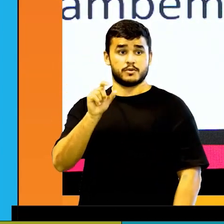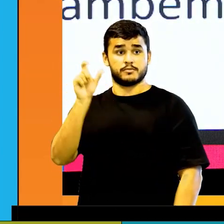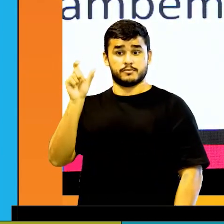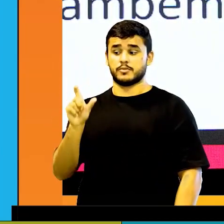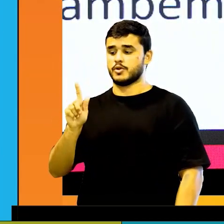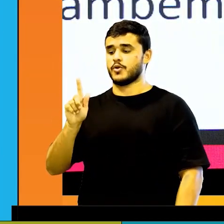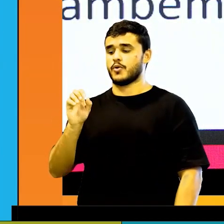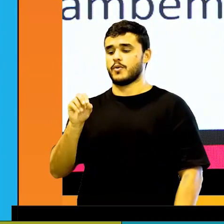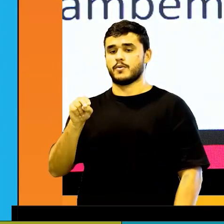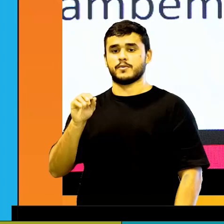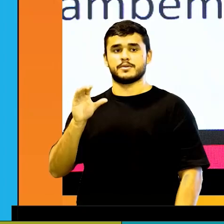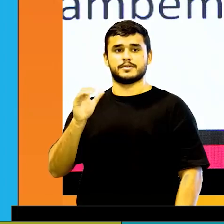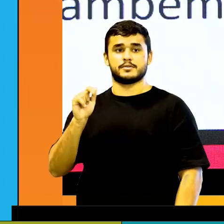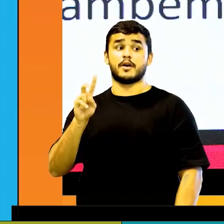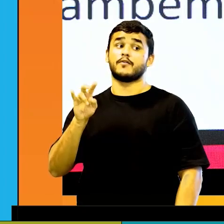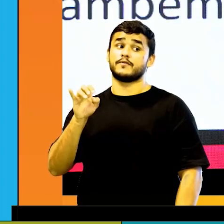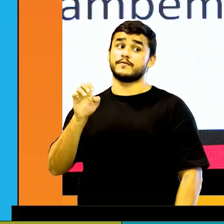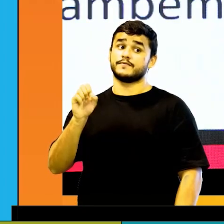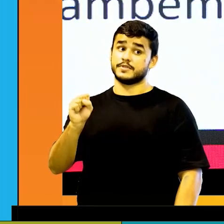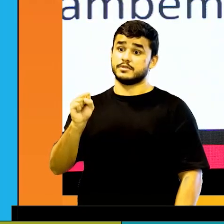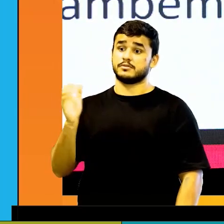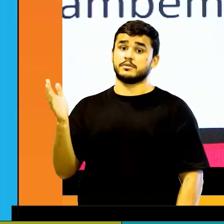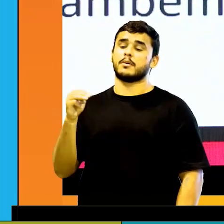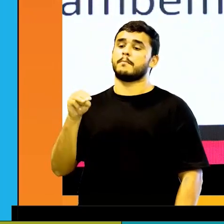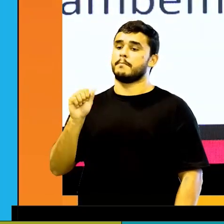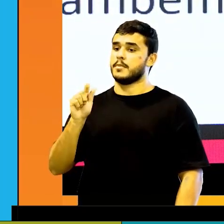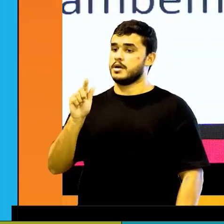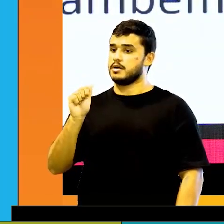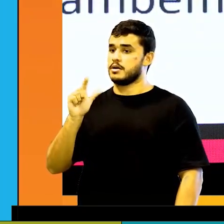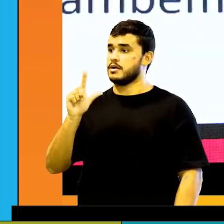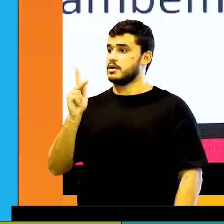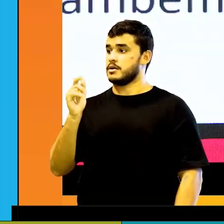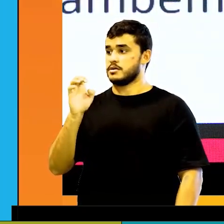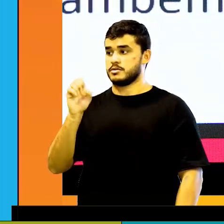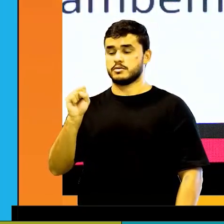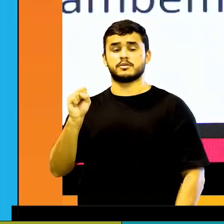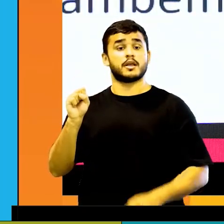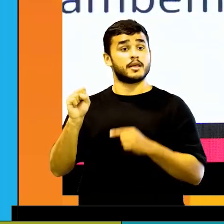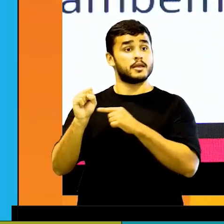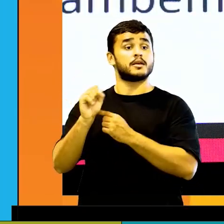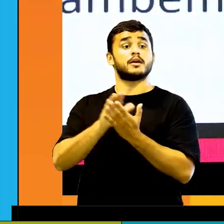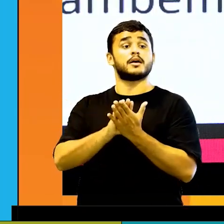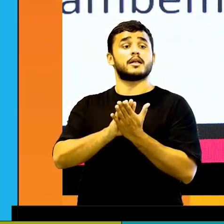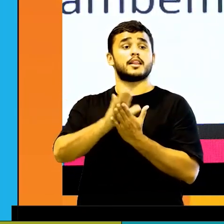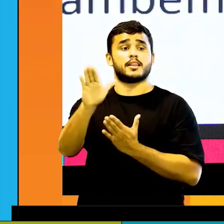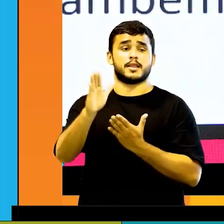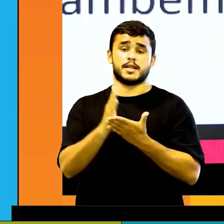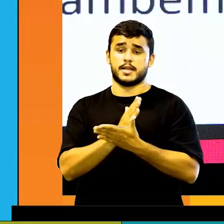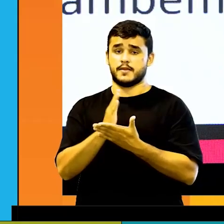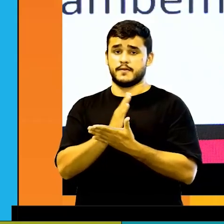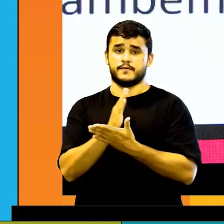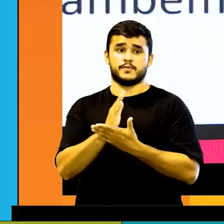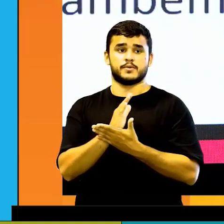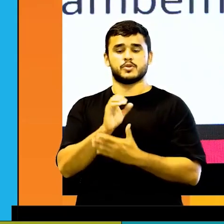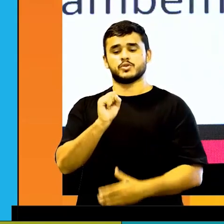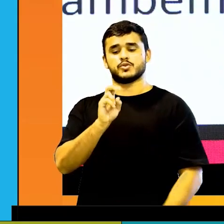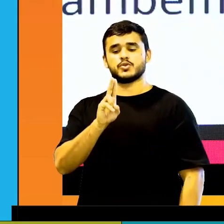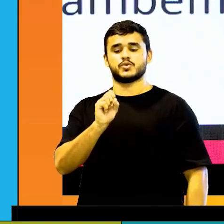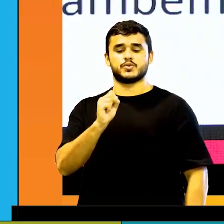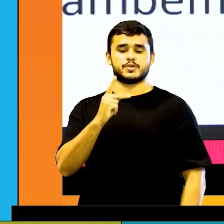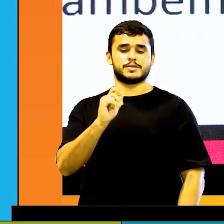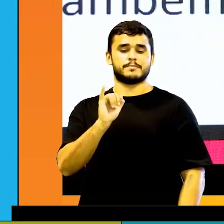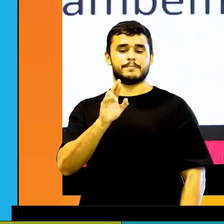foi o Dias, Gonçalves de Magalhães, publicou Suspiros Poéticos e